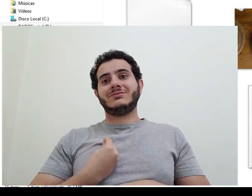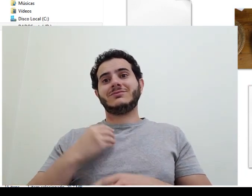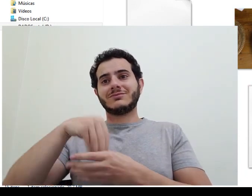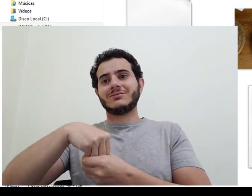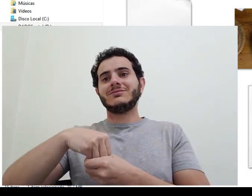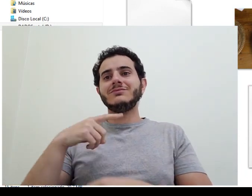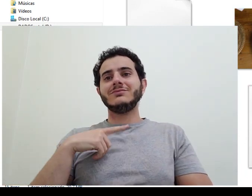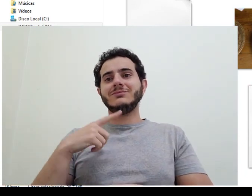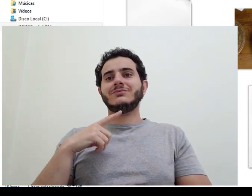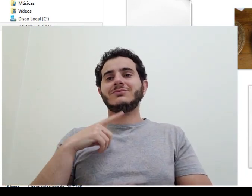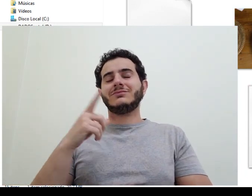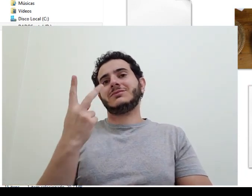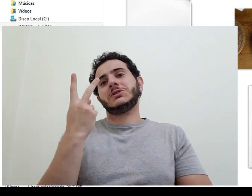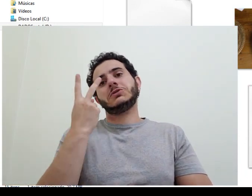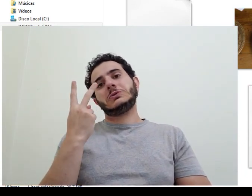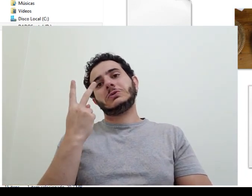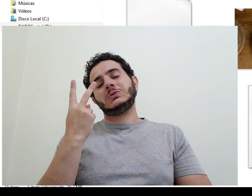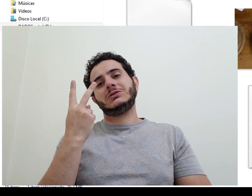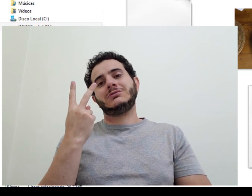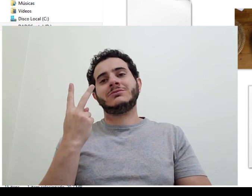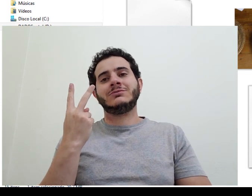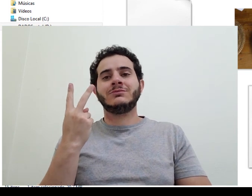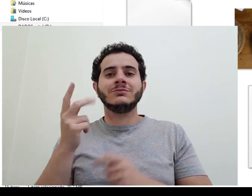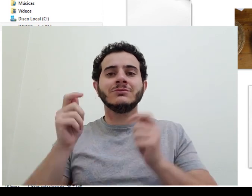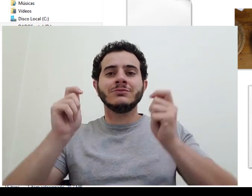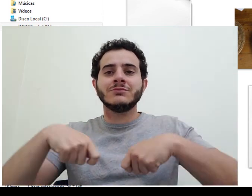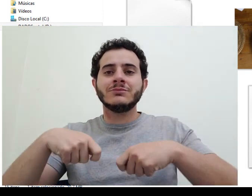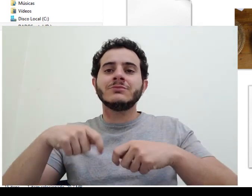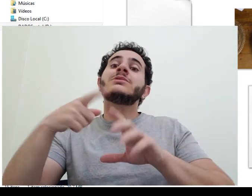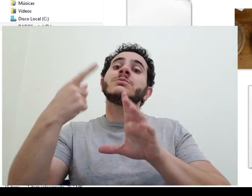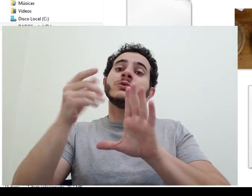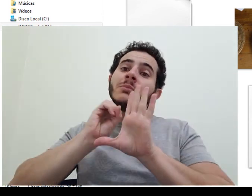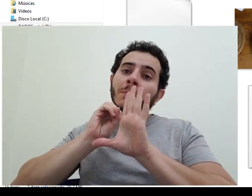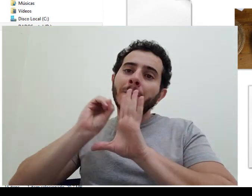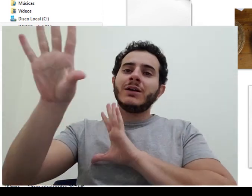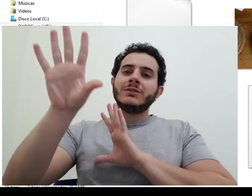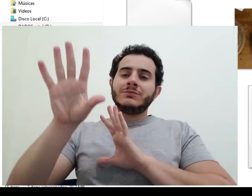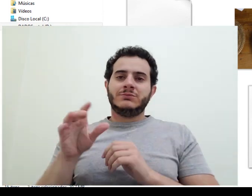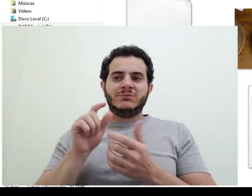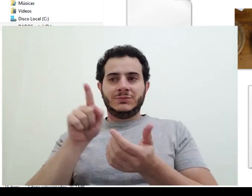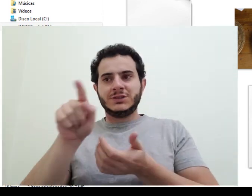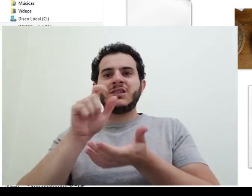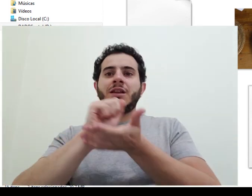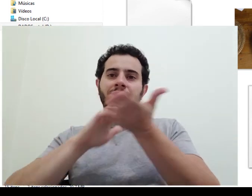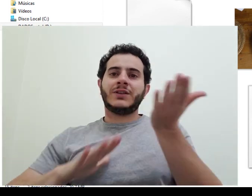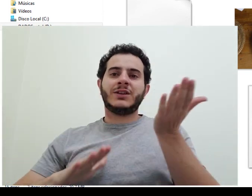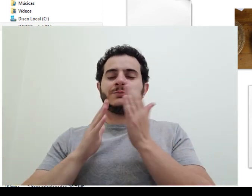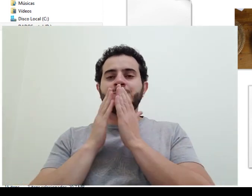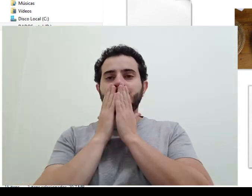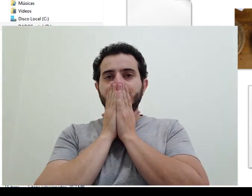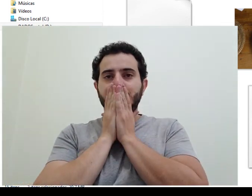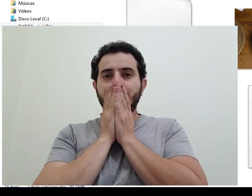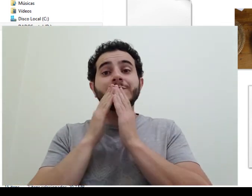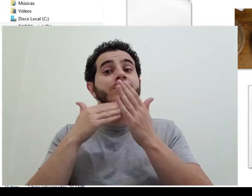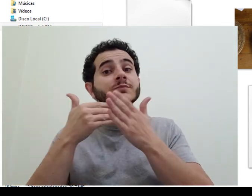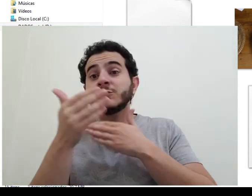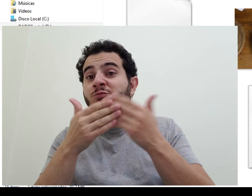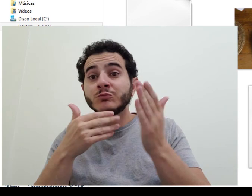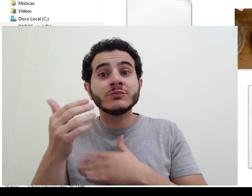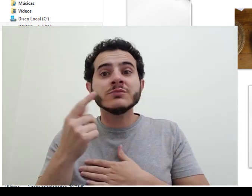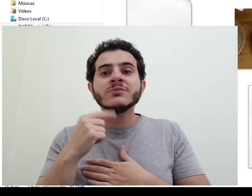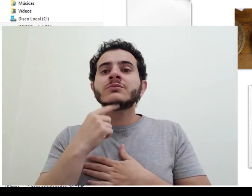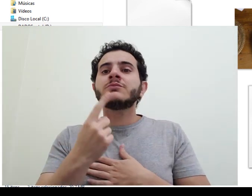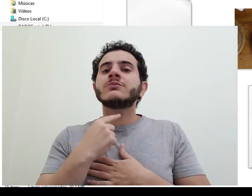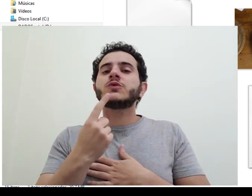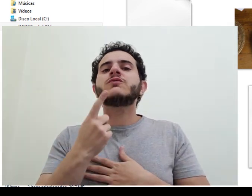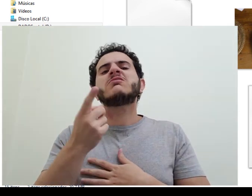ó, 8038, ó, o XMP aqui. Então você vai pegar esses dois arquivos, que vai estar salvo no seu computador, no teu HD, e vai subir de